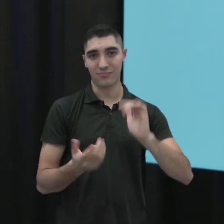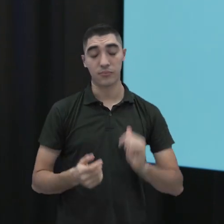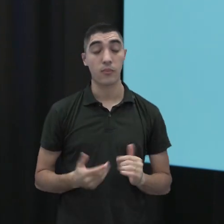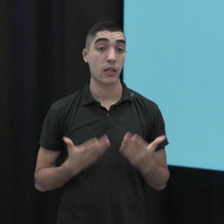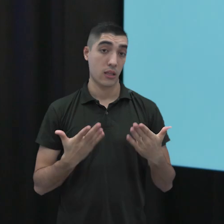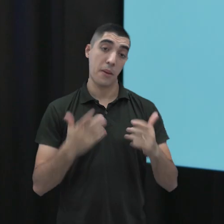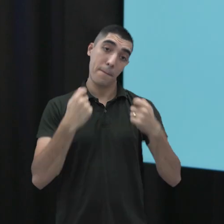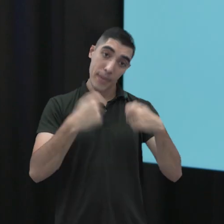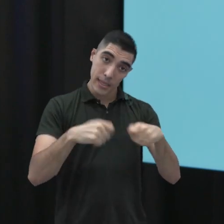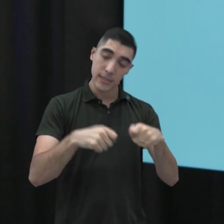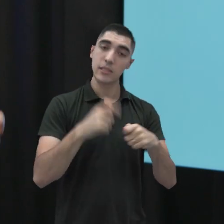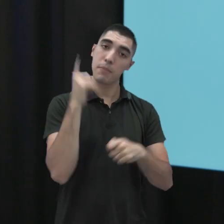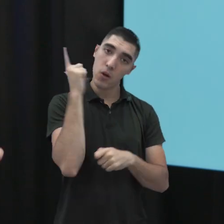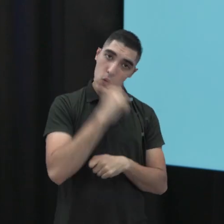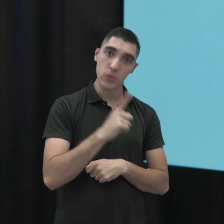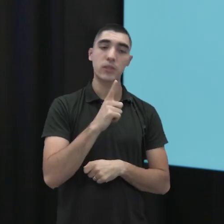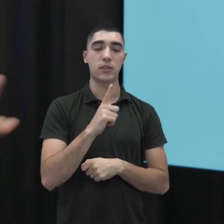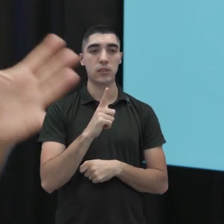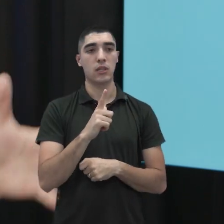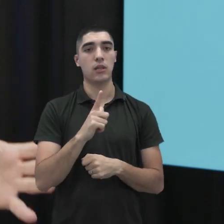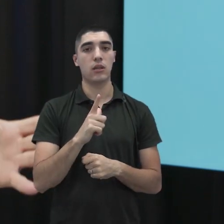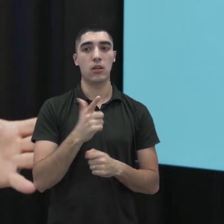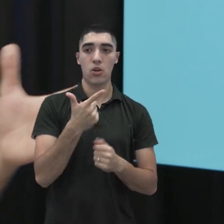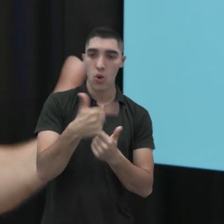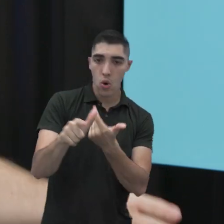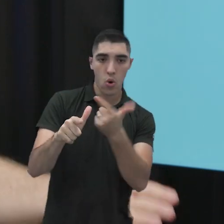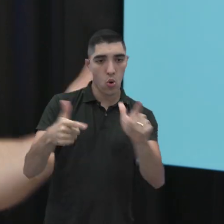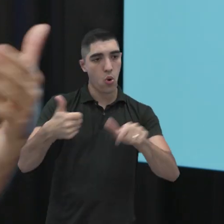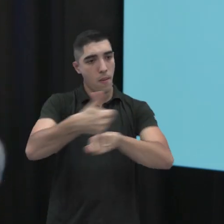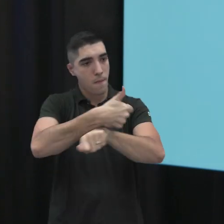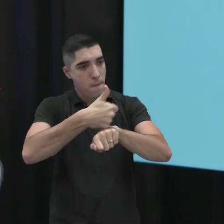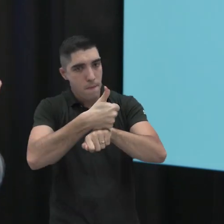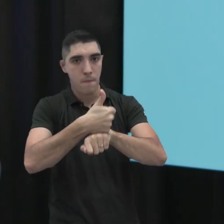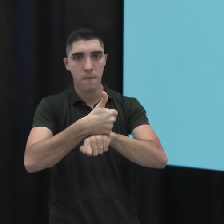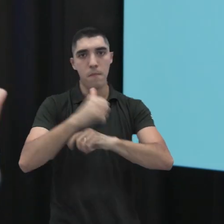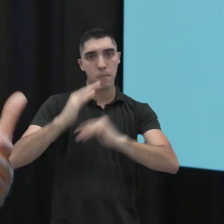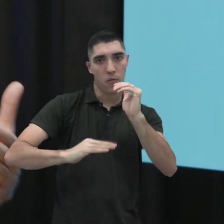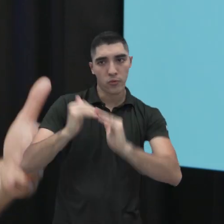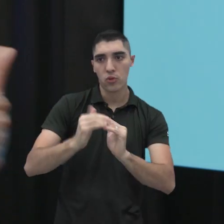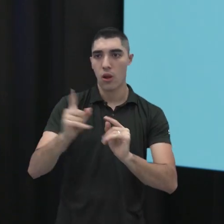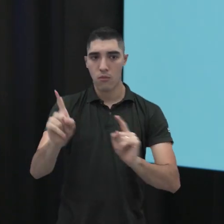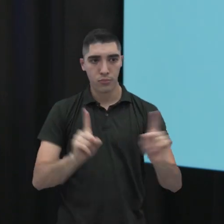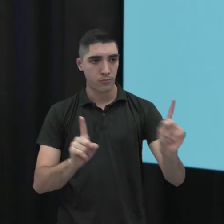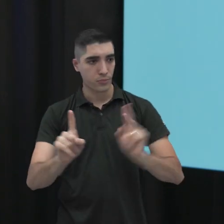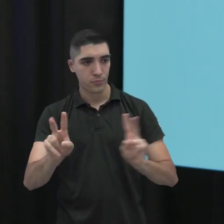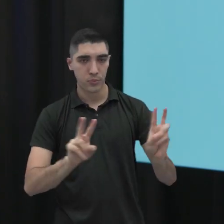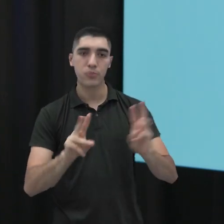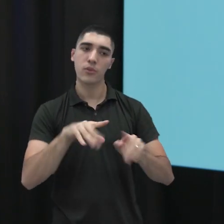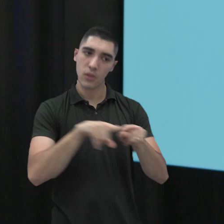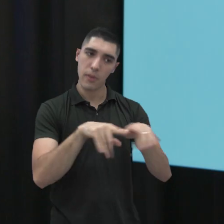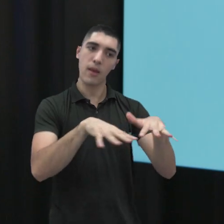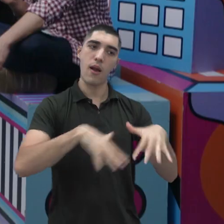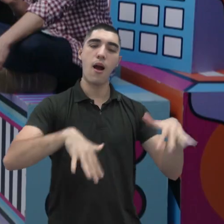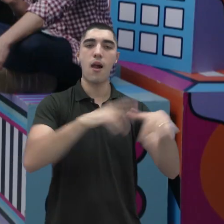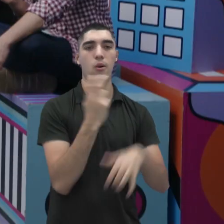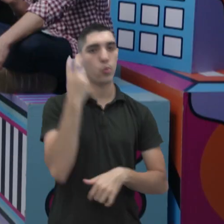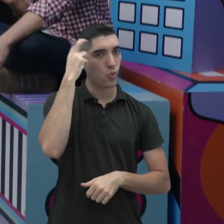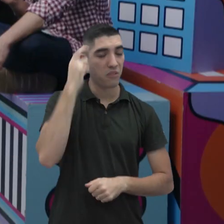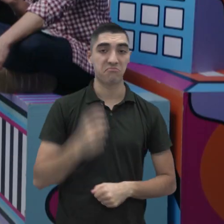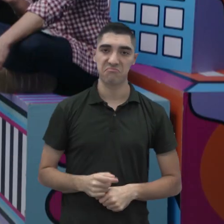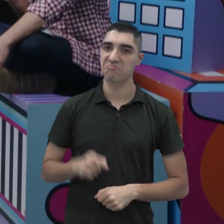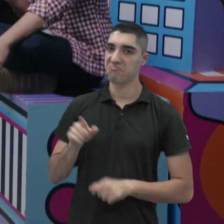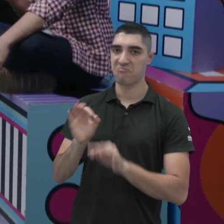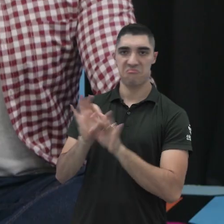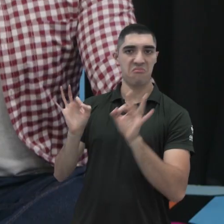tudo. Né? A gente tem que, de fato, também ampliar esse leque para trazer esses outros profissionais para dentro dessa economia da cultura. Né?